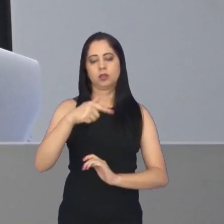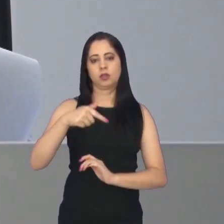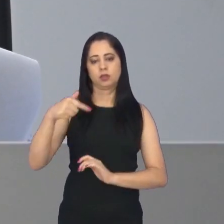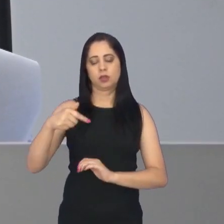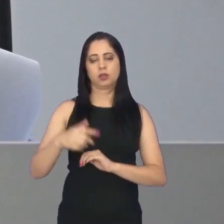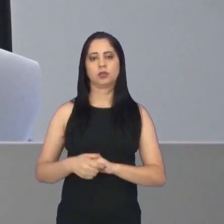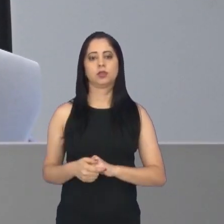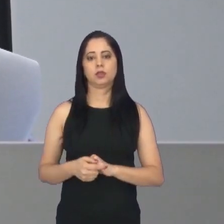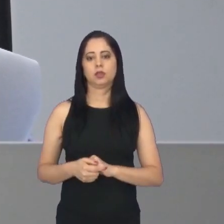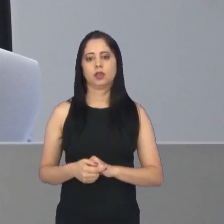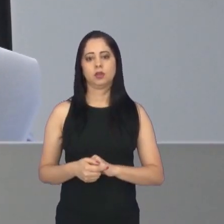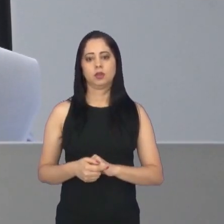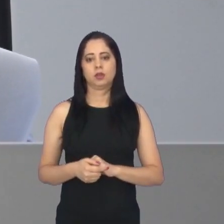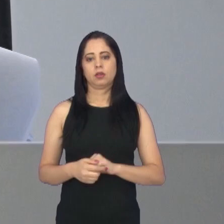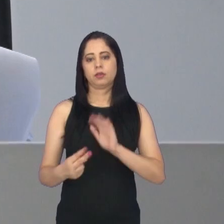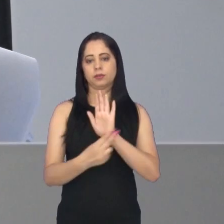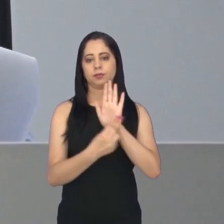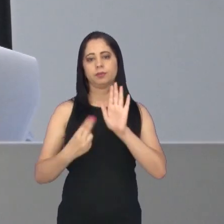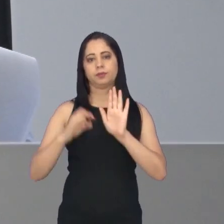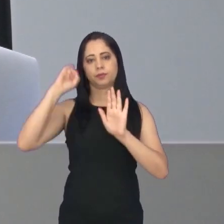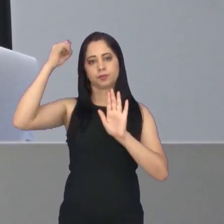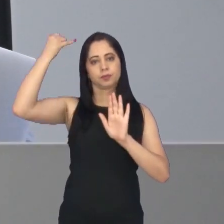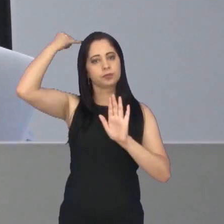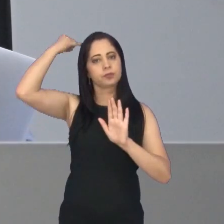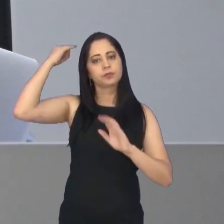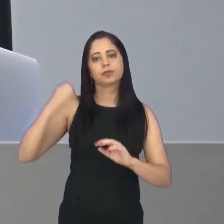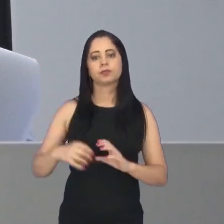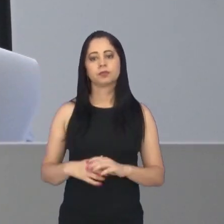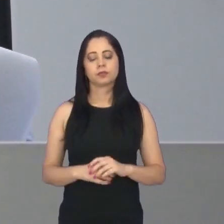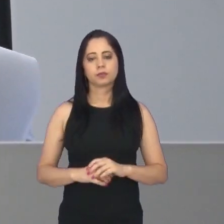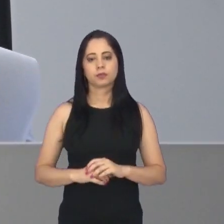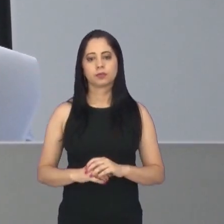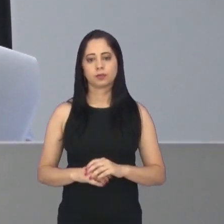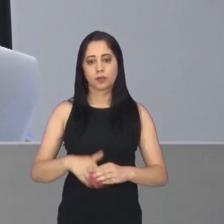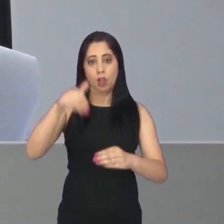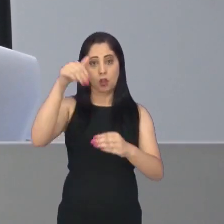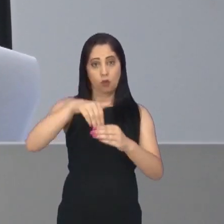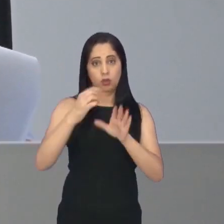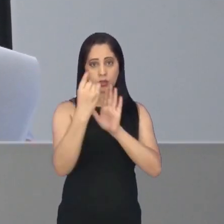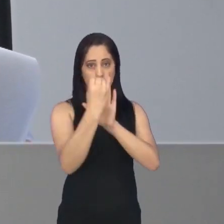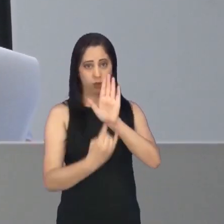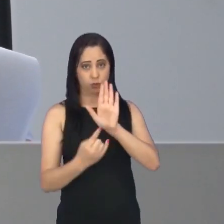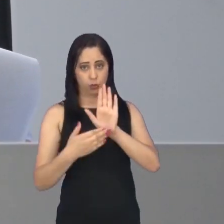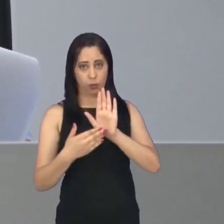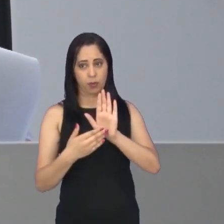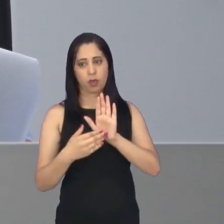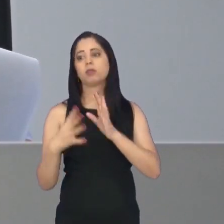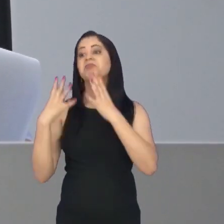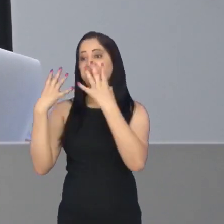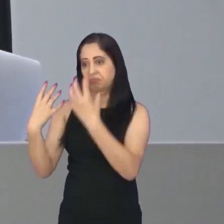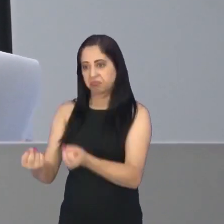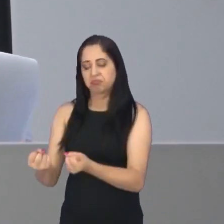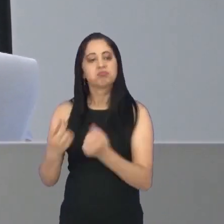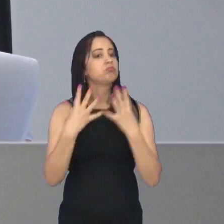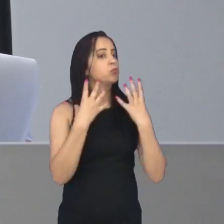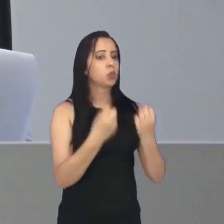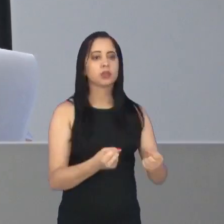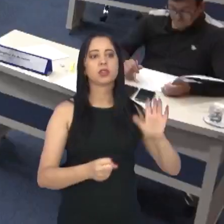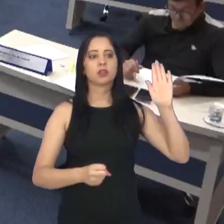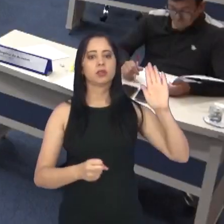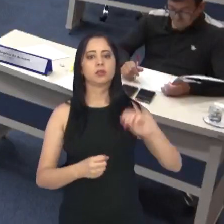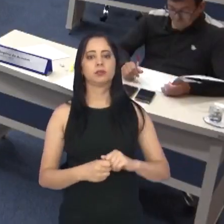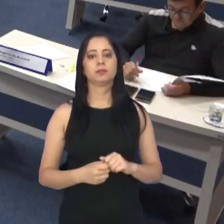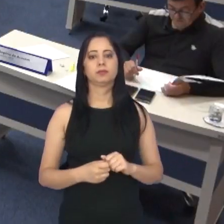337/2022. De autoria do vereador José Luiz. Em votação, o processo. Vereadores favoráveis, permaneça a comissão. Os contrários se